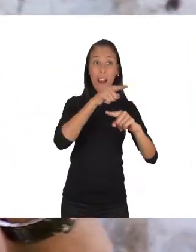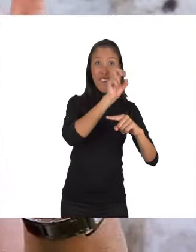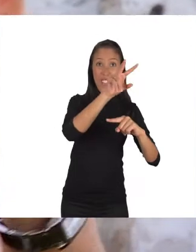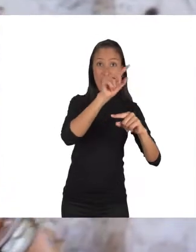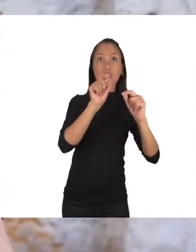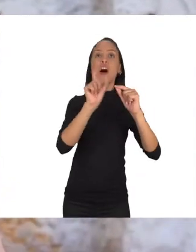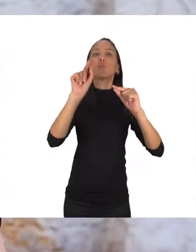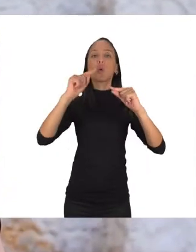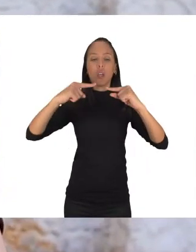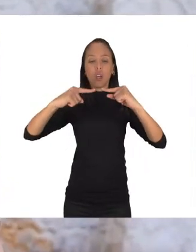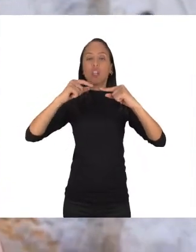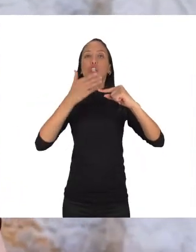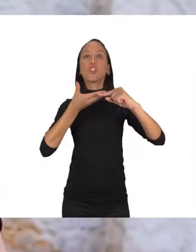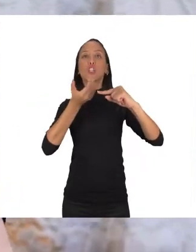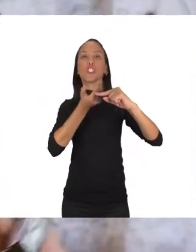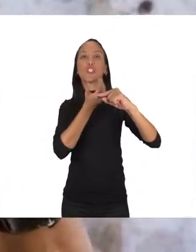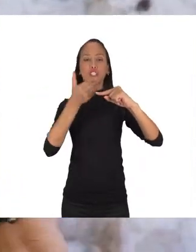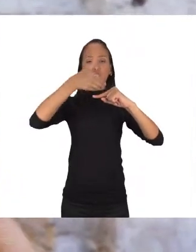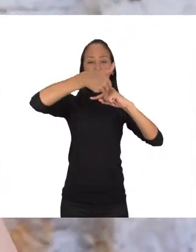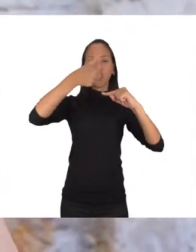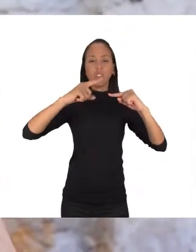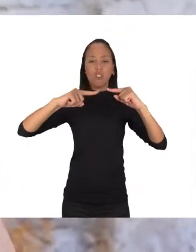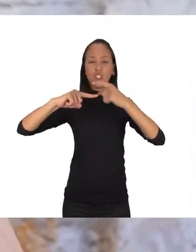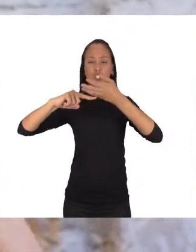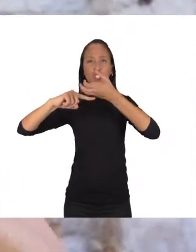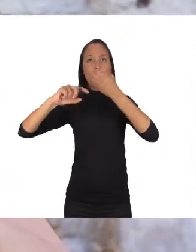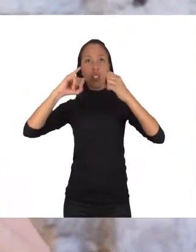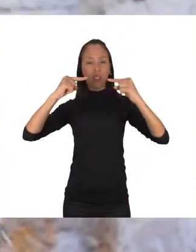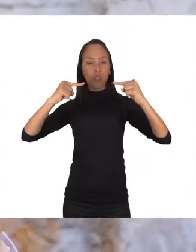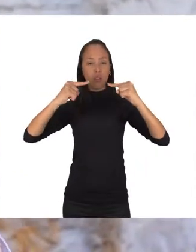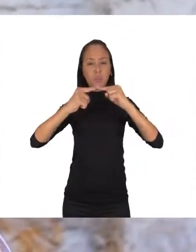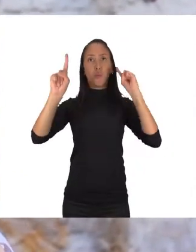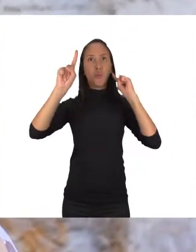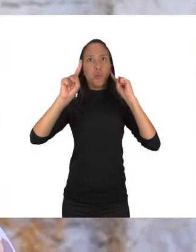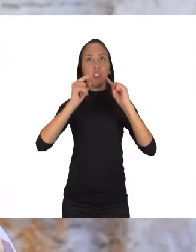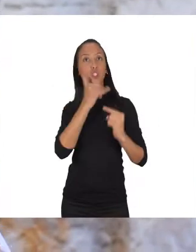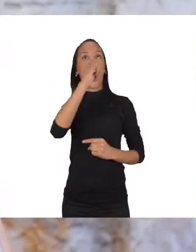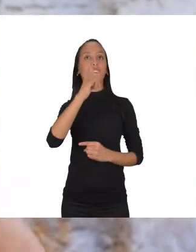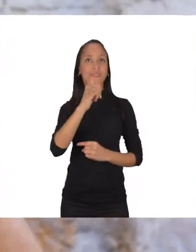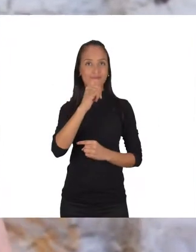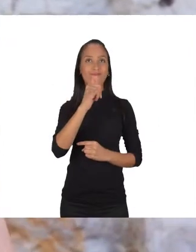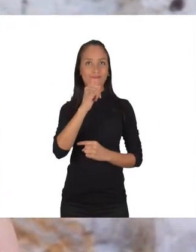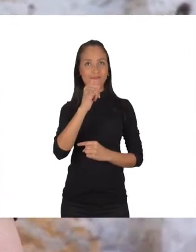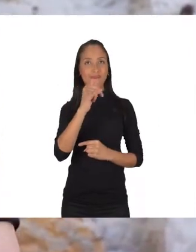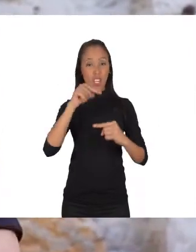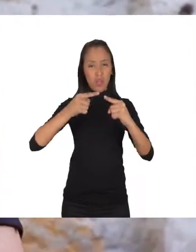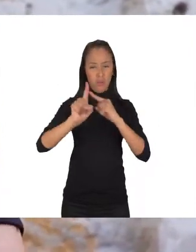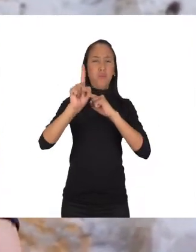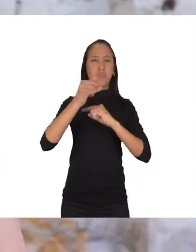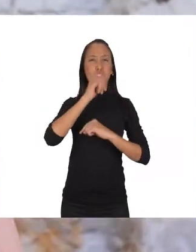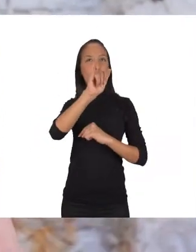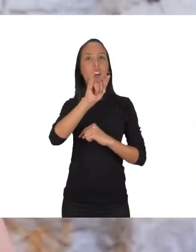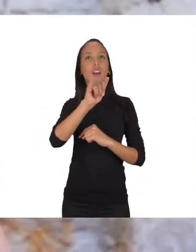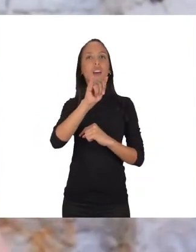nervos. Então, quando os nervos se desencapam, a hora que eles se encontram, eles dão choque. E nesse choque, que é onde eles